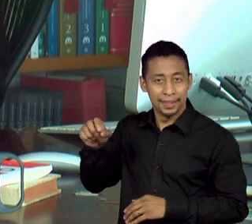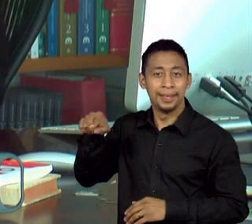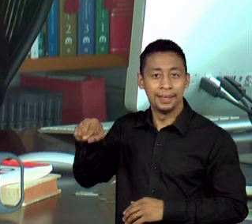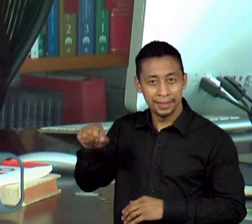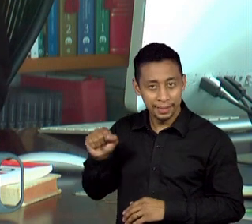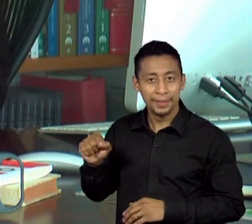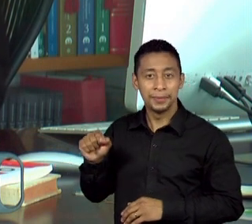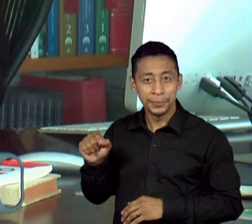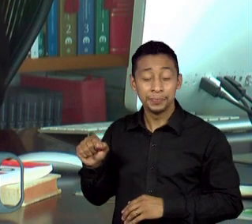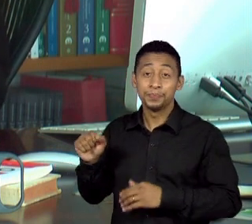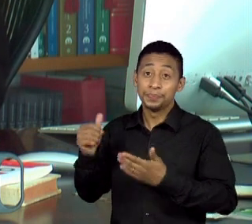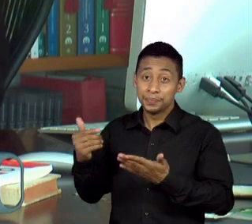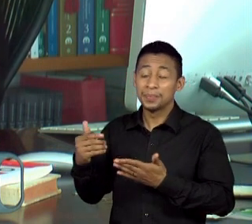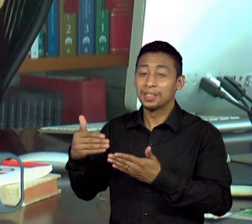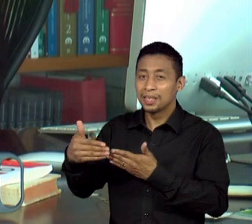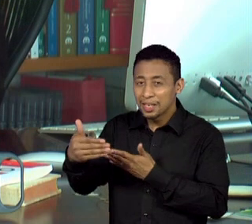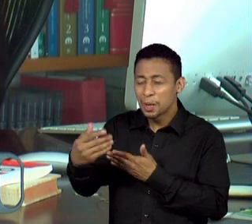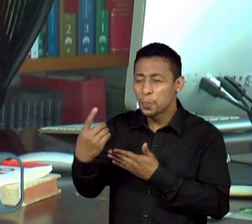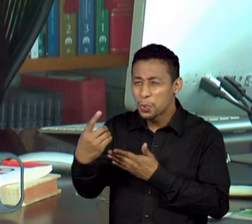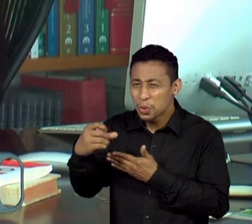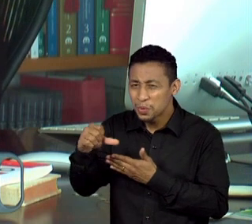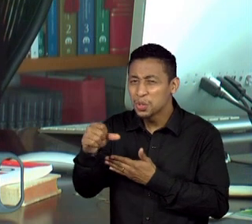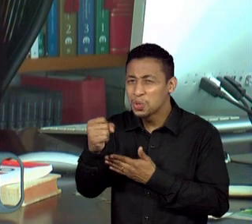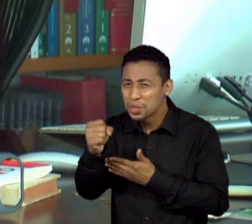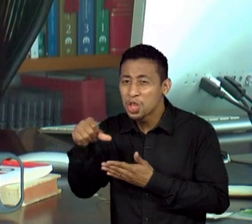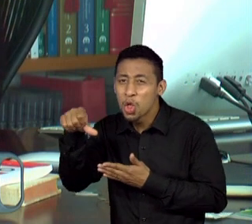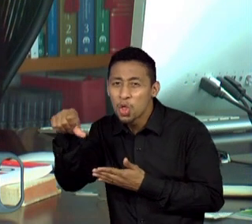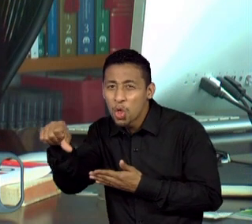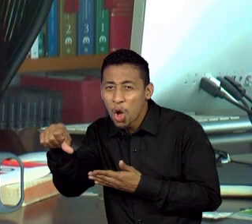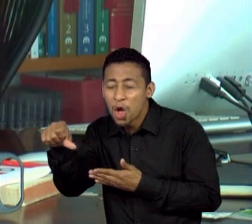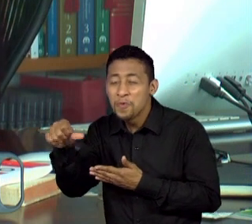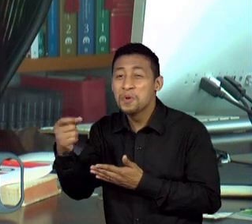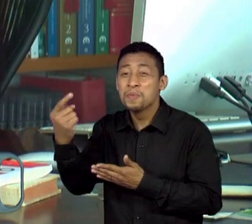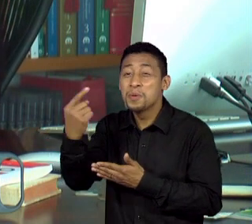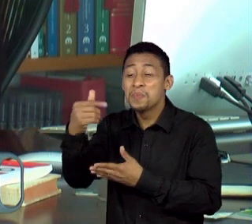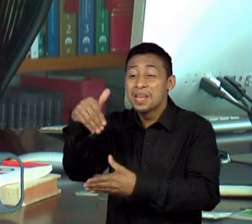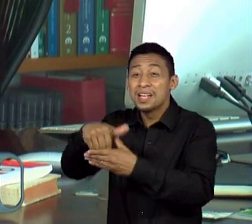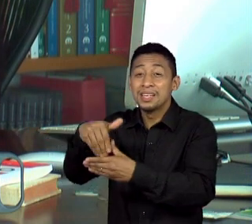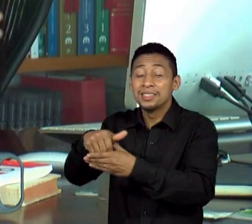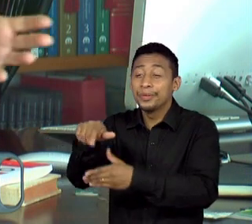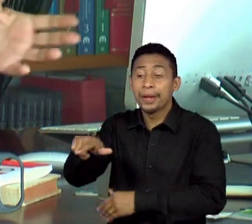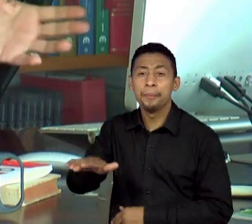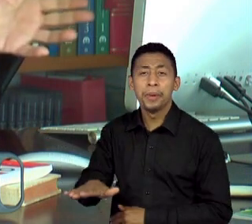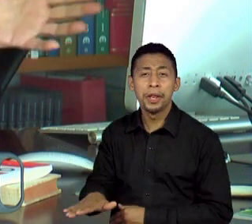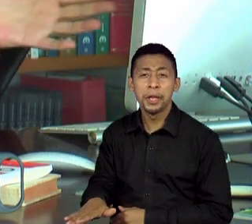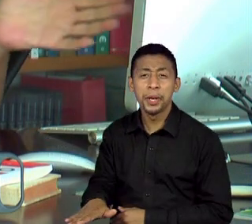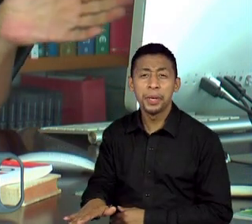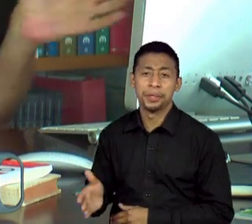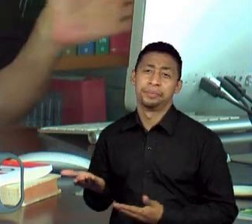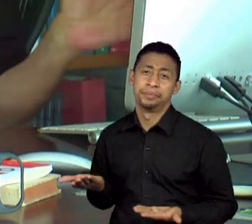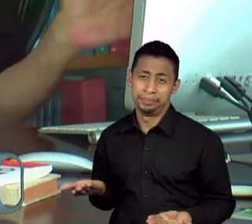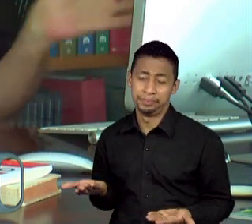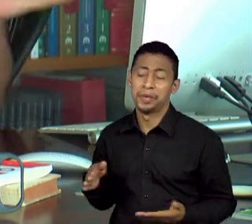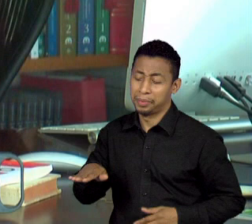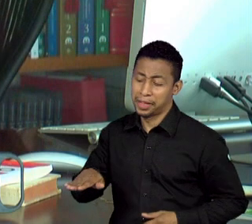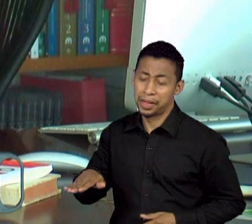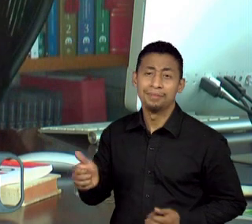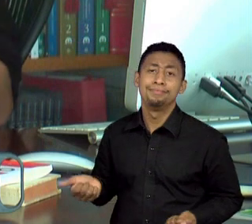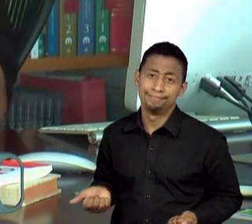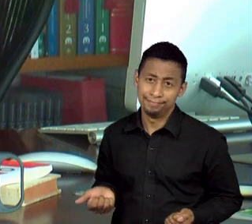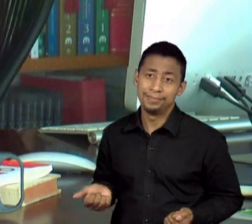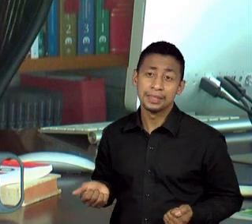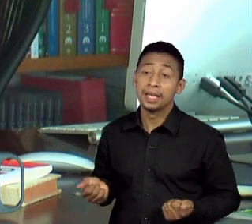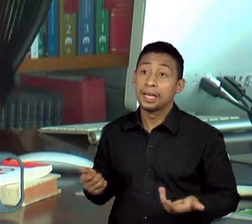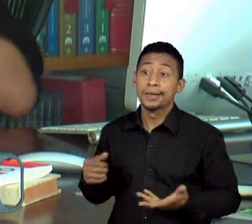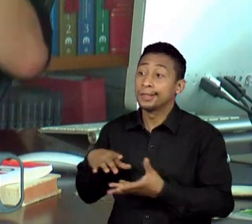então, em 89, na primeira eleição, ela era uma criança, né? Então ela não viveu a ditadura. Então ela achou que a democracia, o